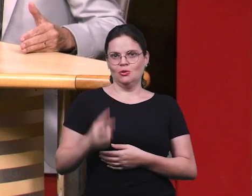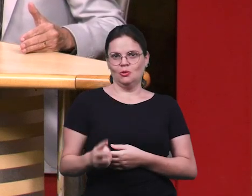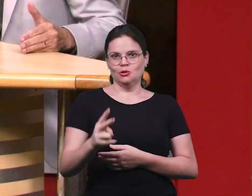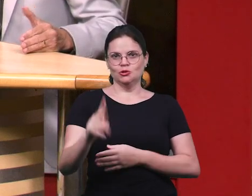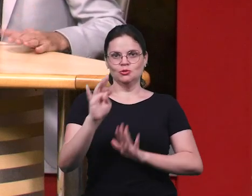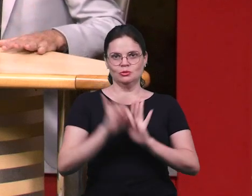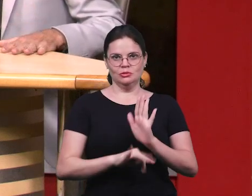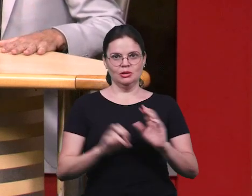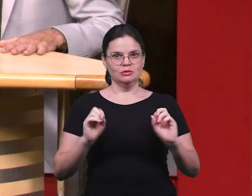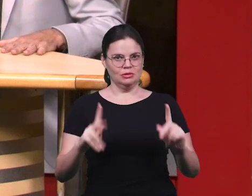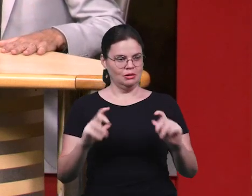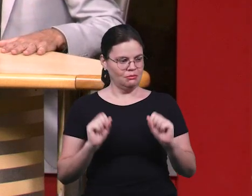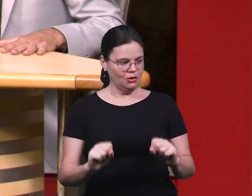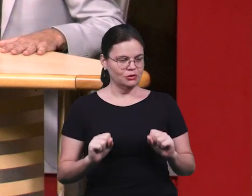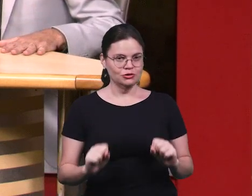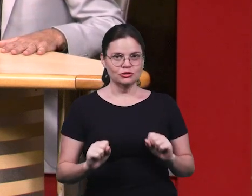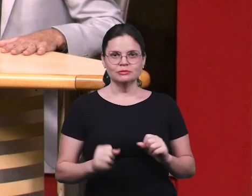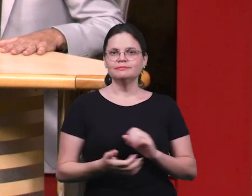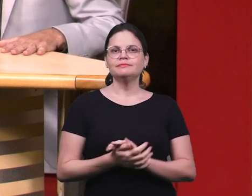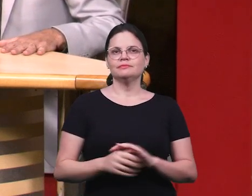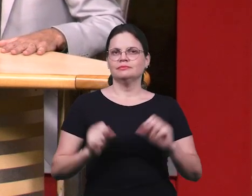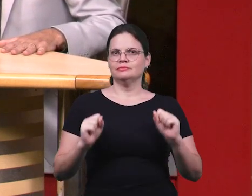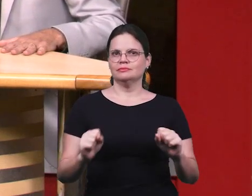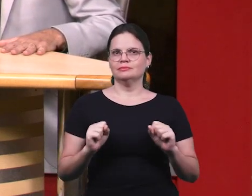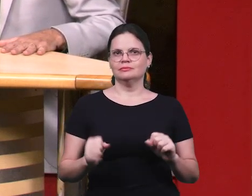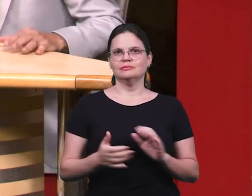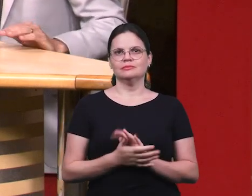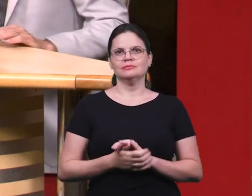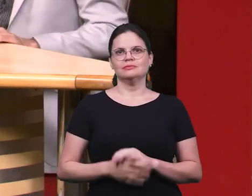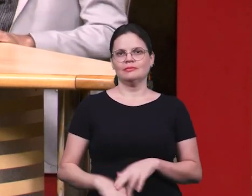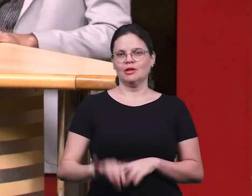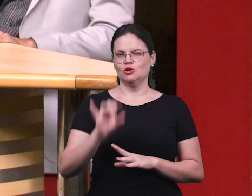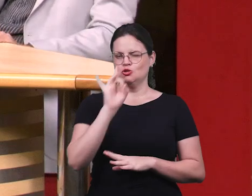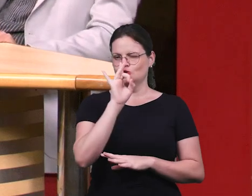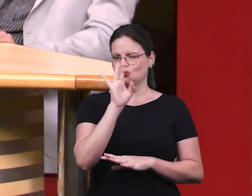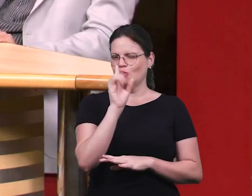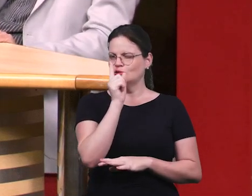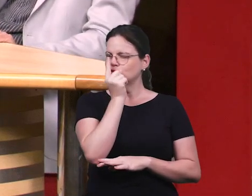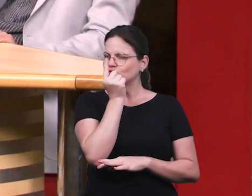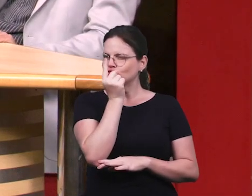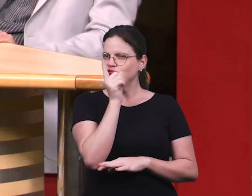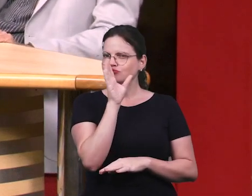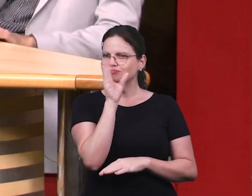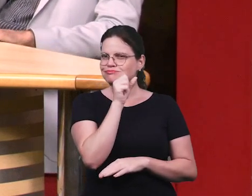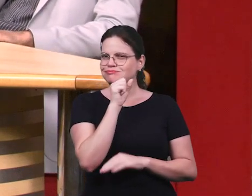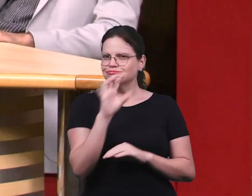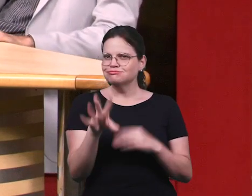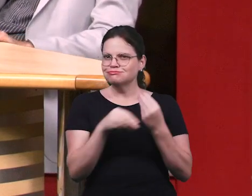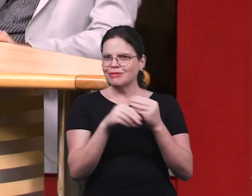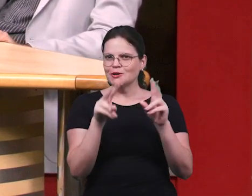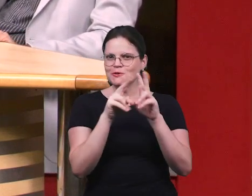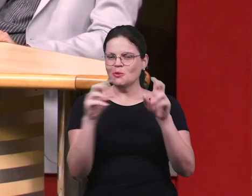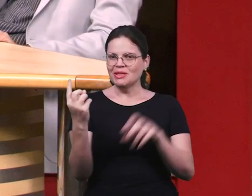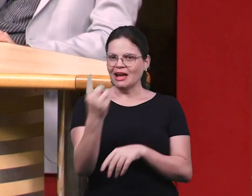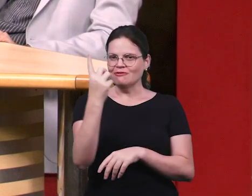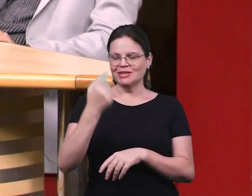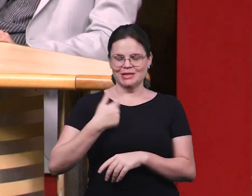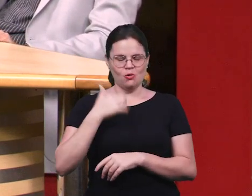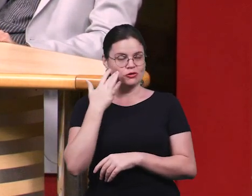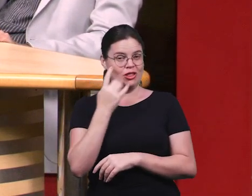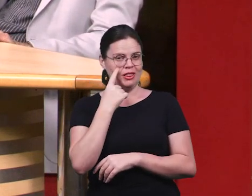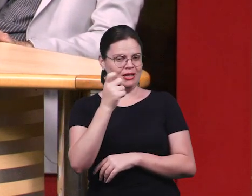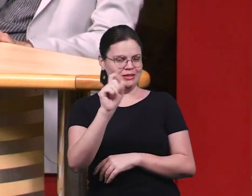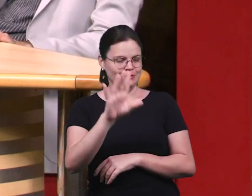nesse Continua. texto. Muito bom. Tá bom, então? Você quer Tá falar? bom. Não, só Pode mais, falar. mais uma questão acho que você colocou de Davi, né, que eu achei bem